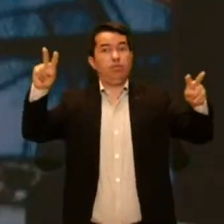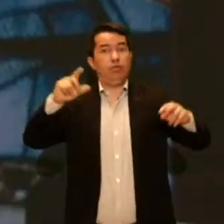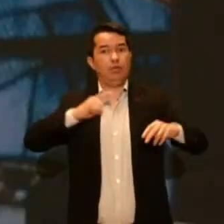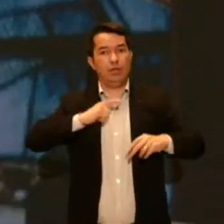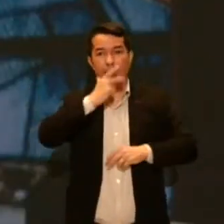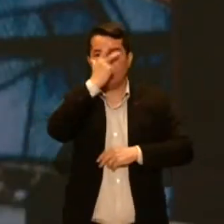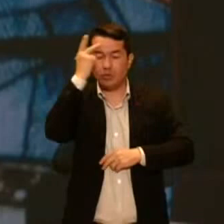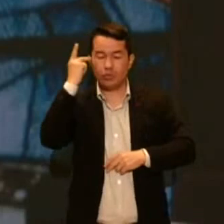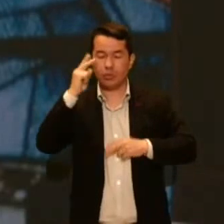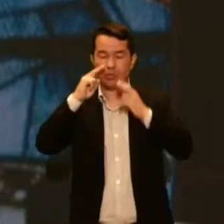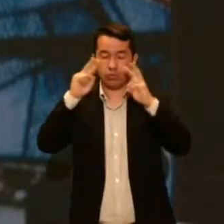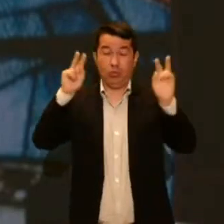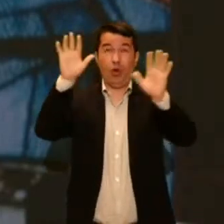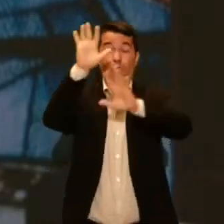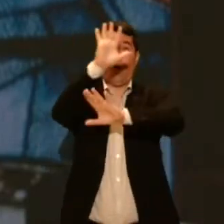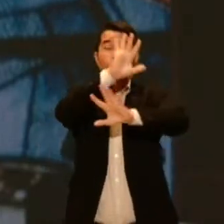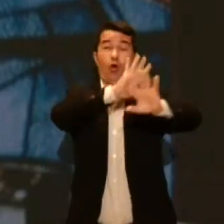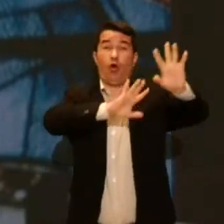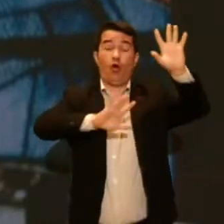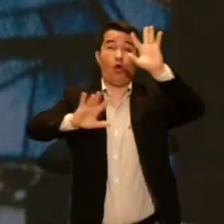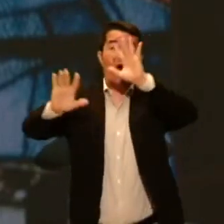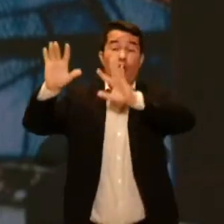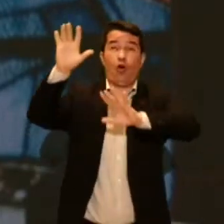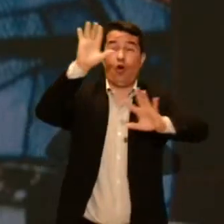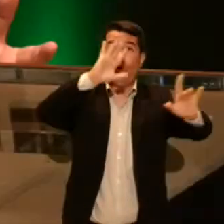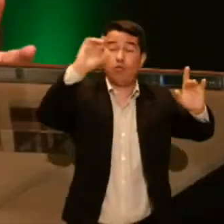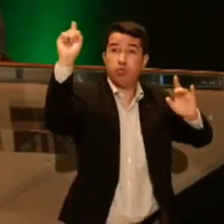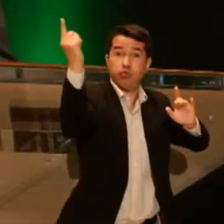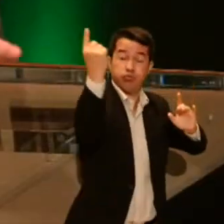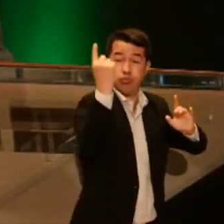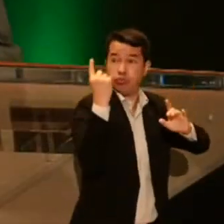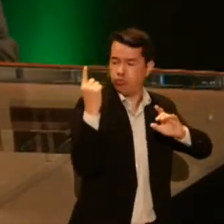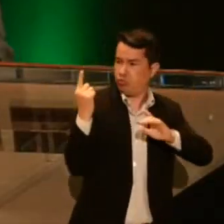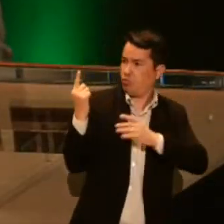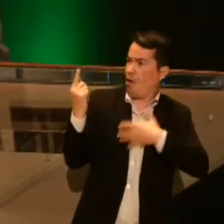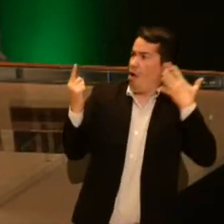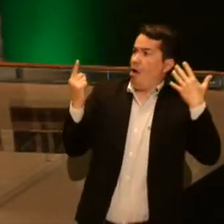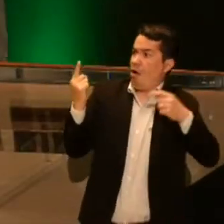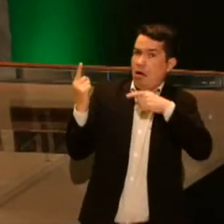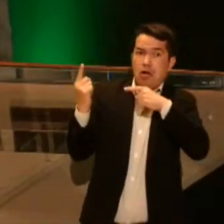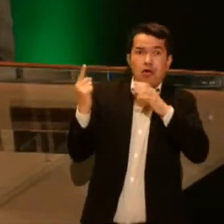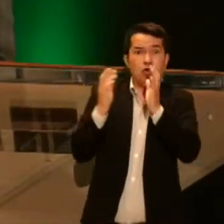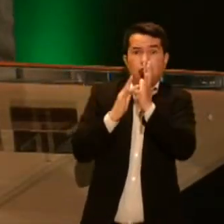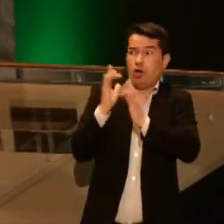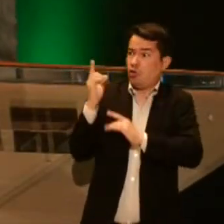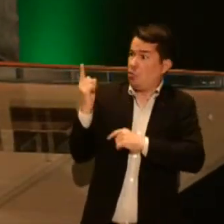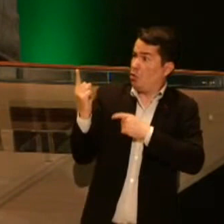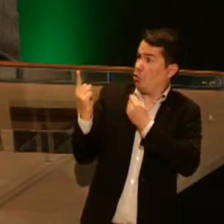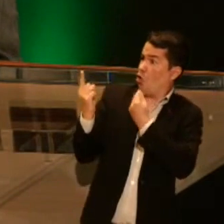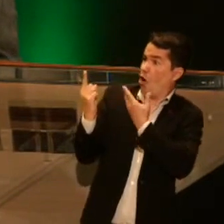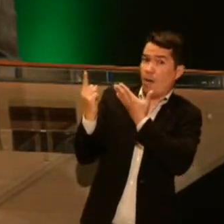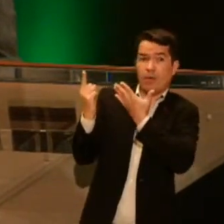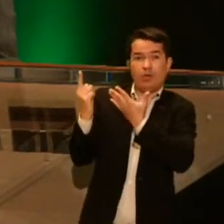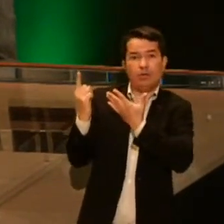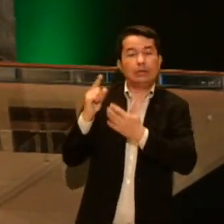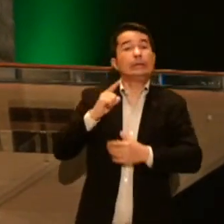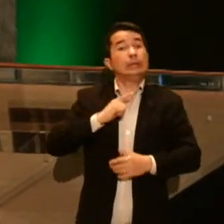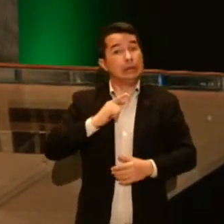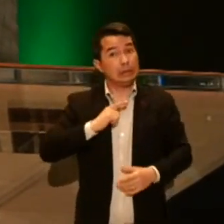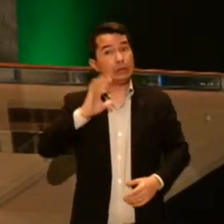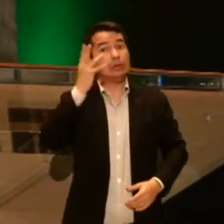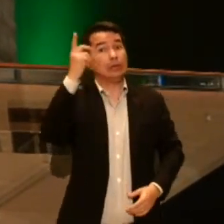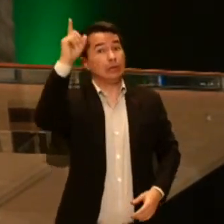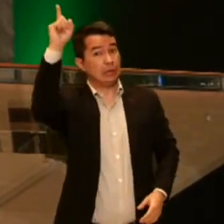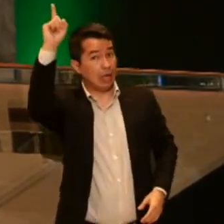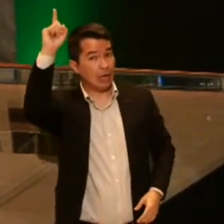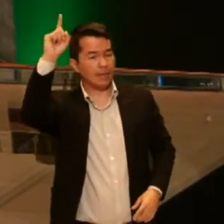de Jesus, não é? Numa cultura diferente, numa língua diferente. Deus mandou uma estrela. Esse era o jeito